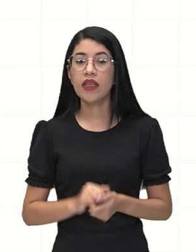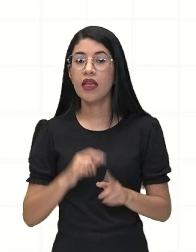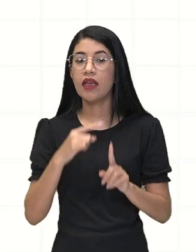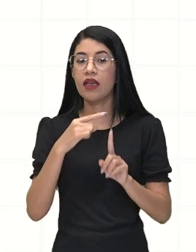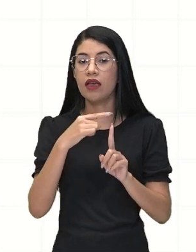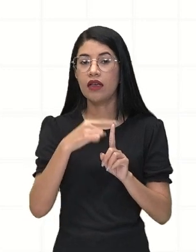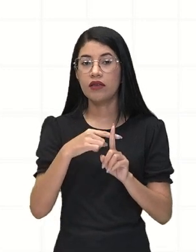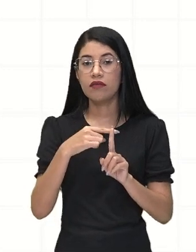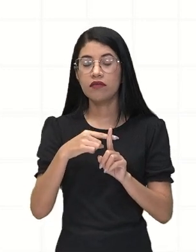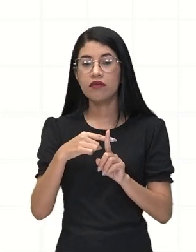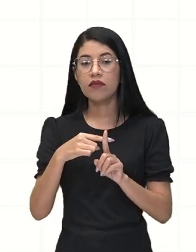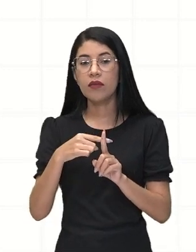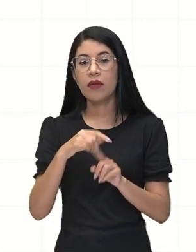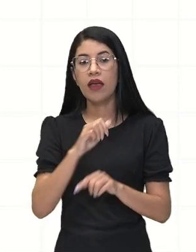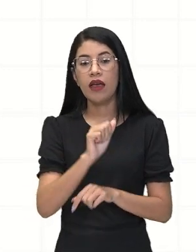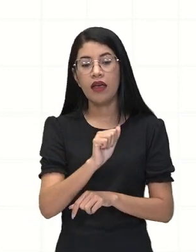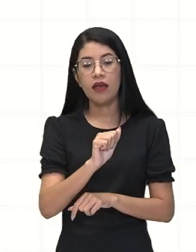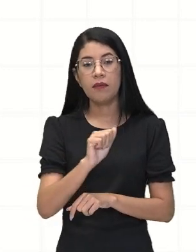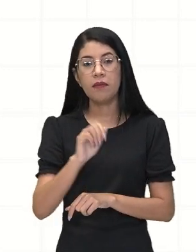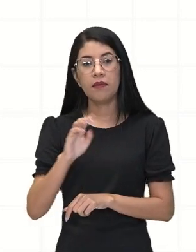soma AB, ó.